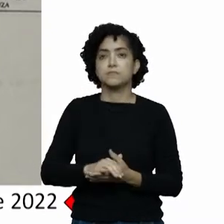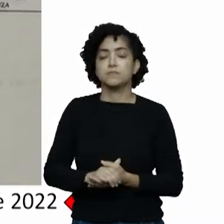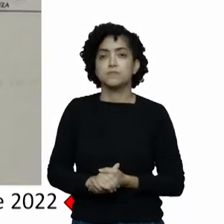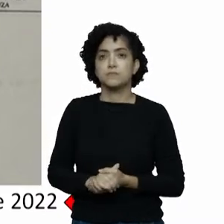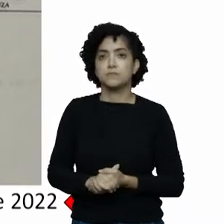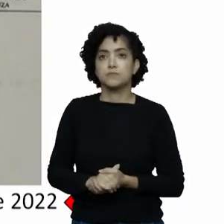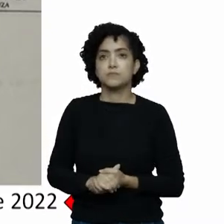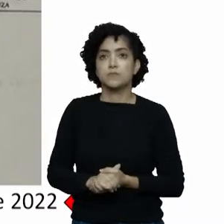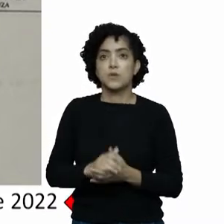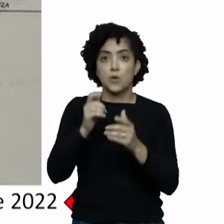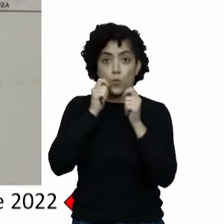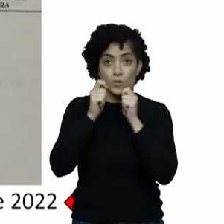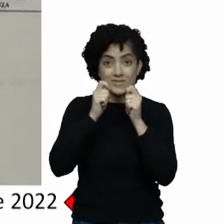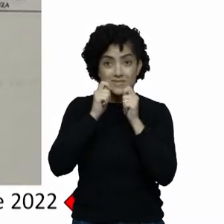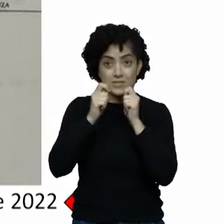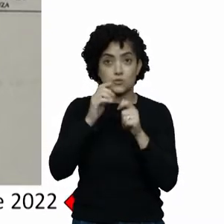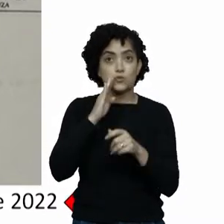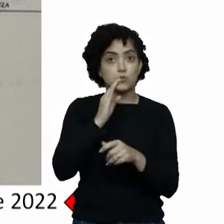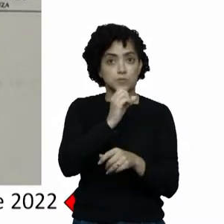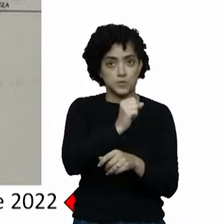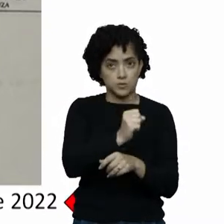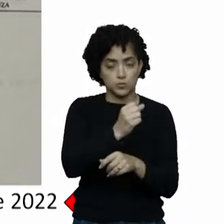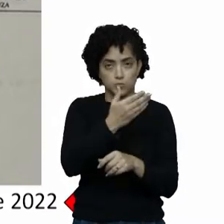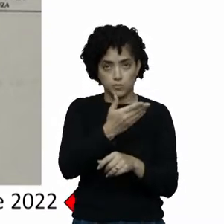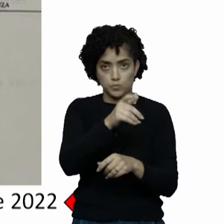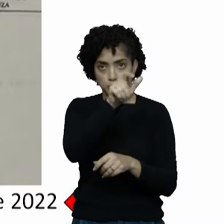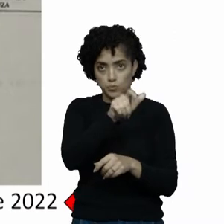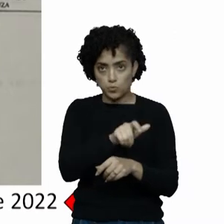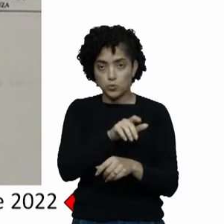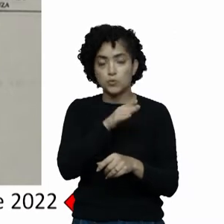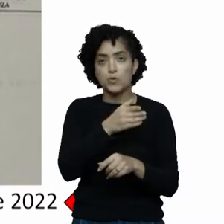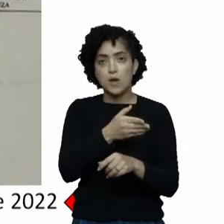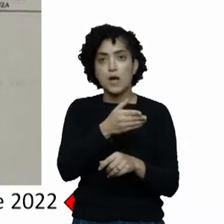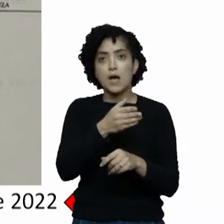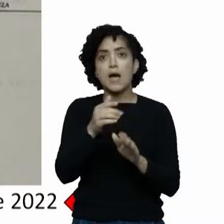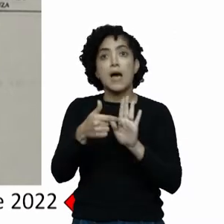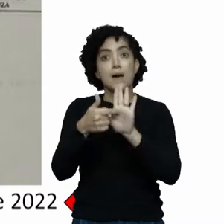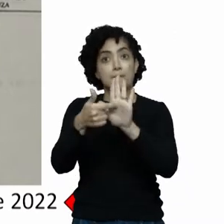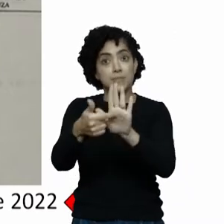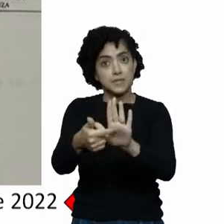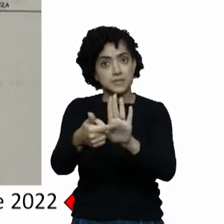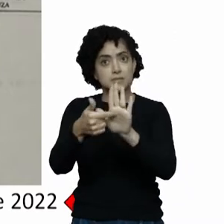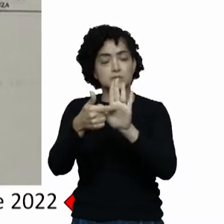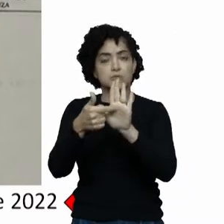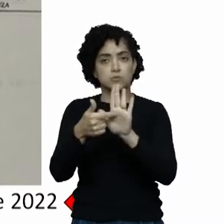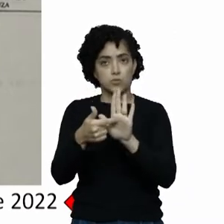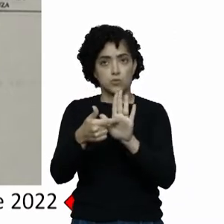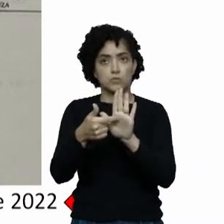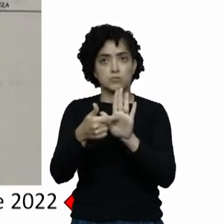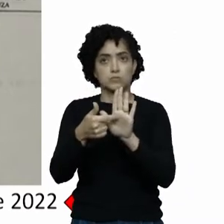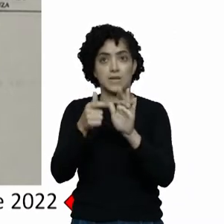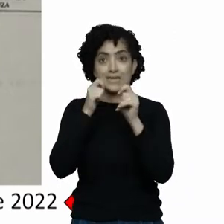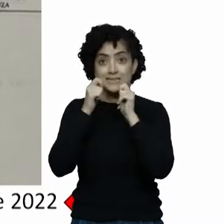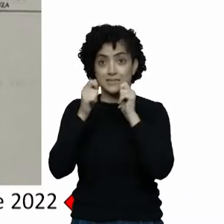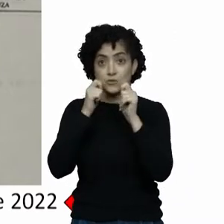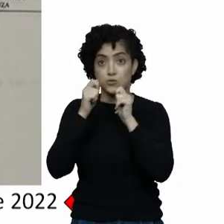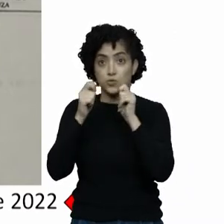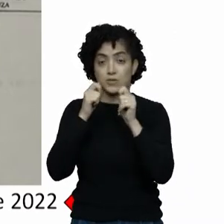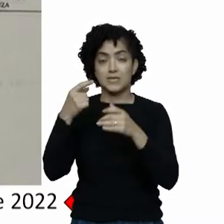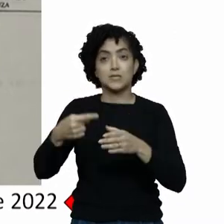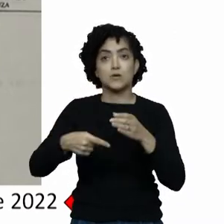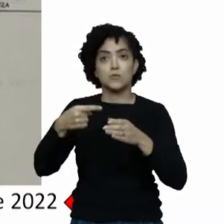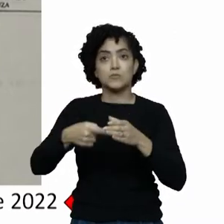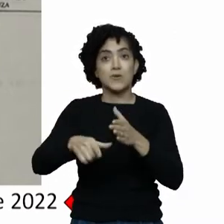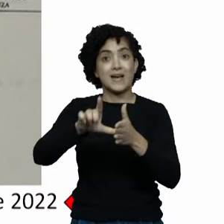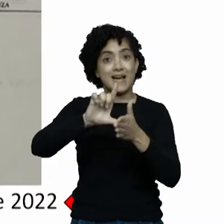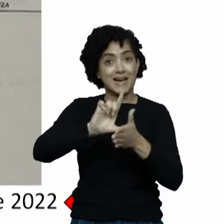e o assessor do deputado Bruno se apresentou para a assessoria da comissão e antes do relatório